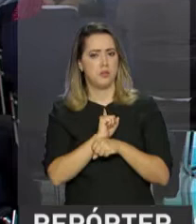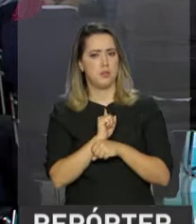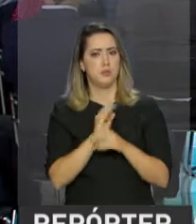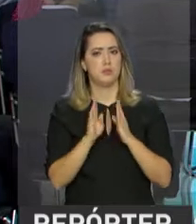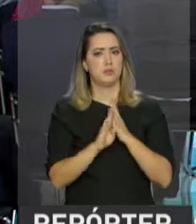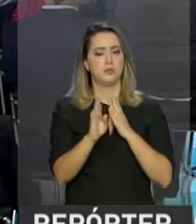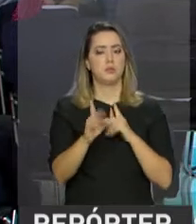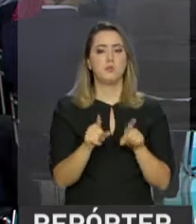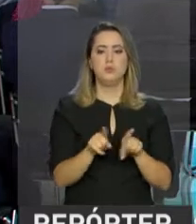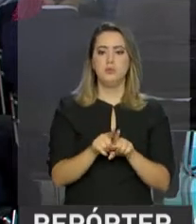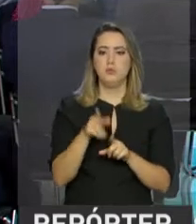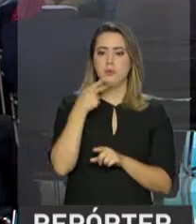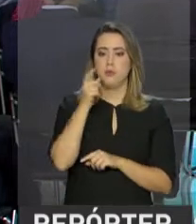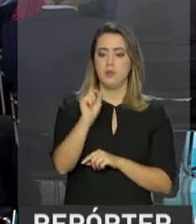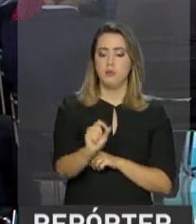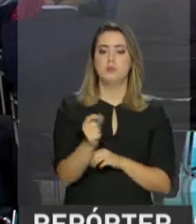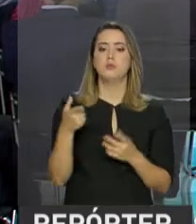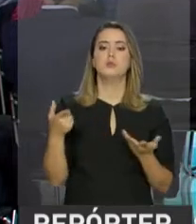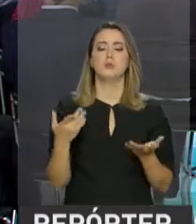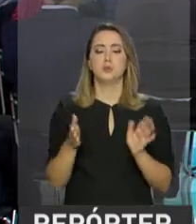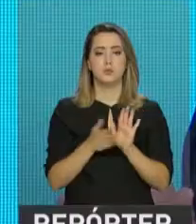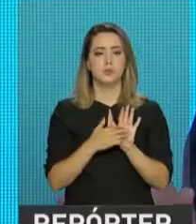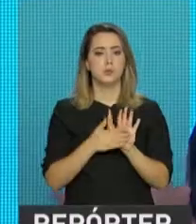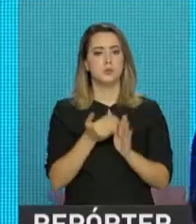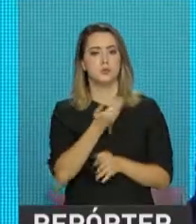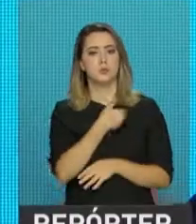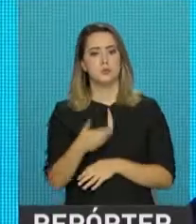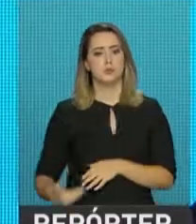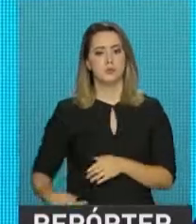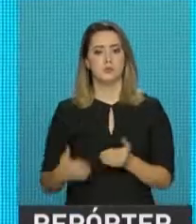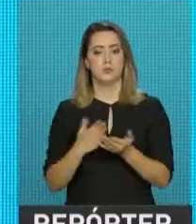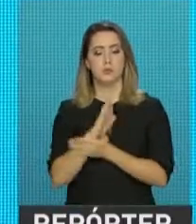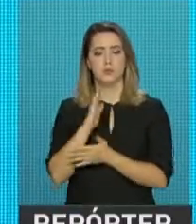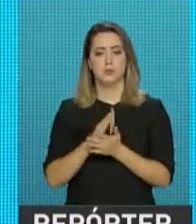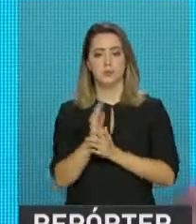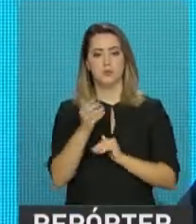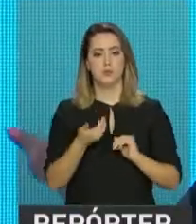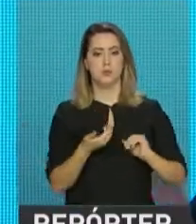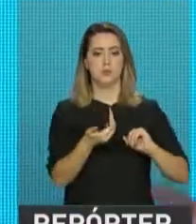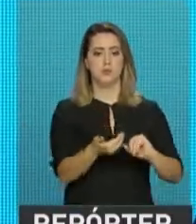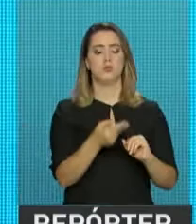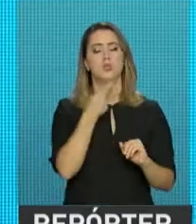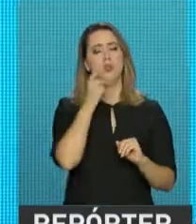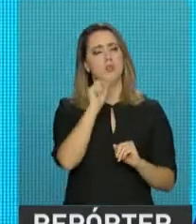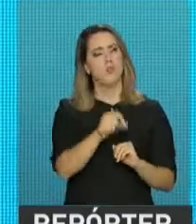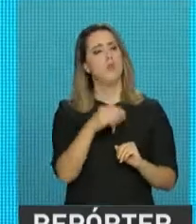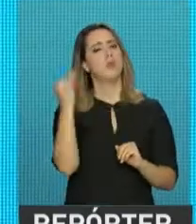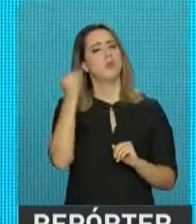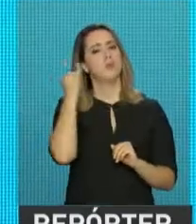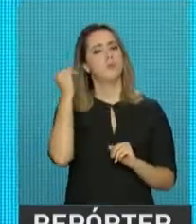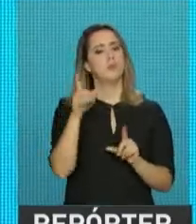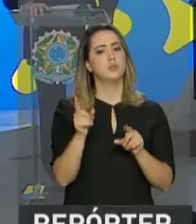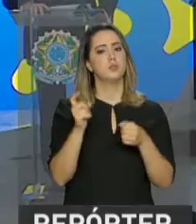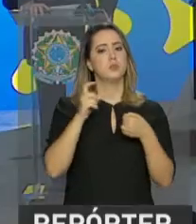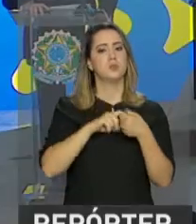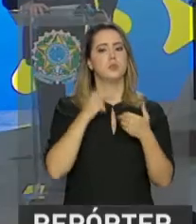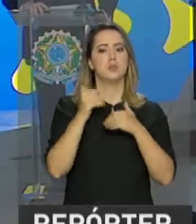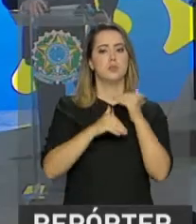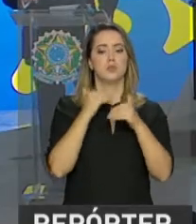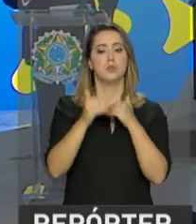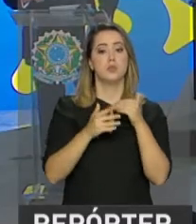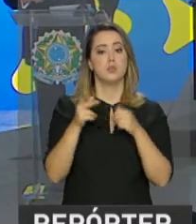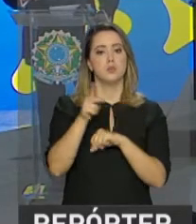michel temer também falou das propostas do governo aprovadas no congresso disse que foram importantes para a retomada do crescimento